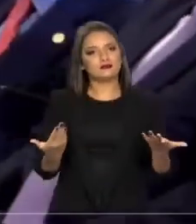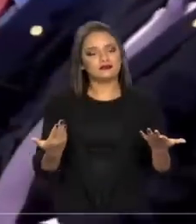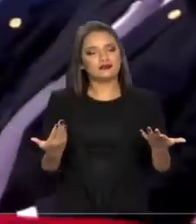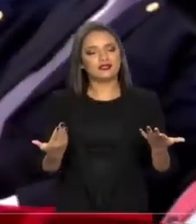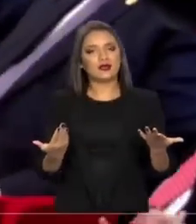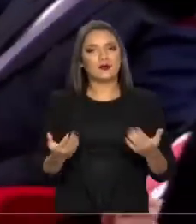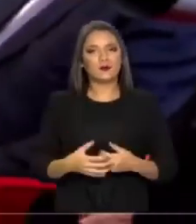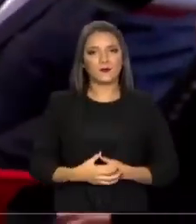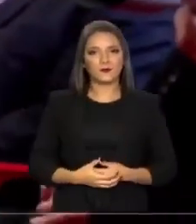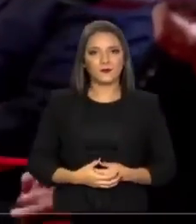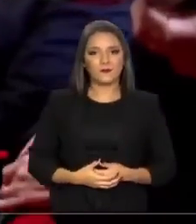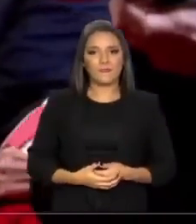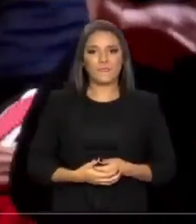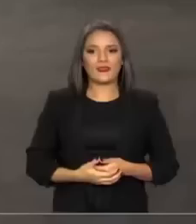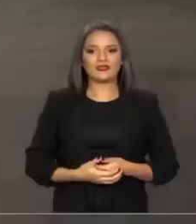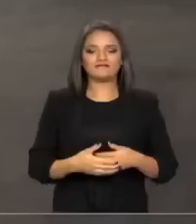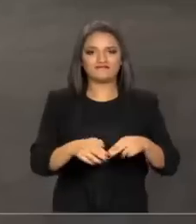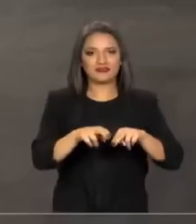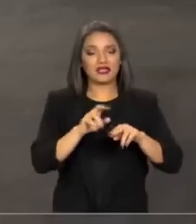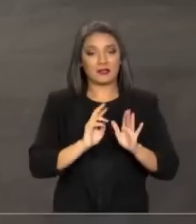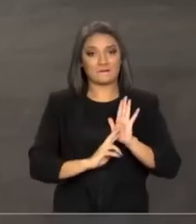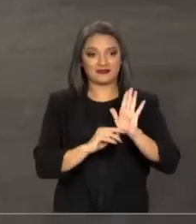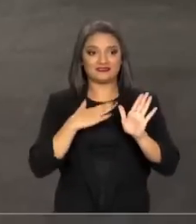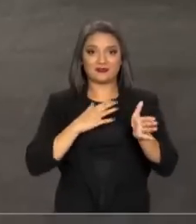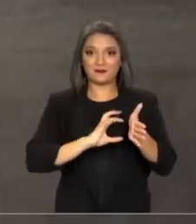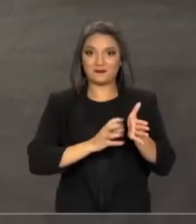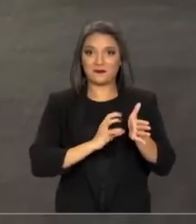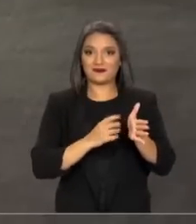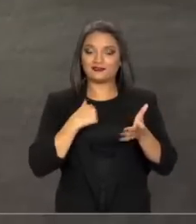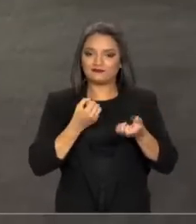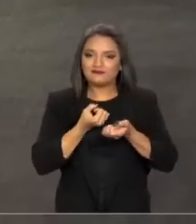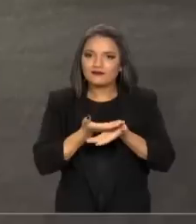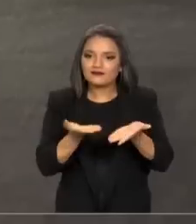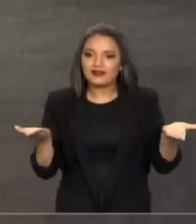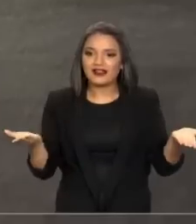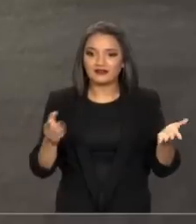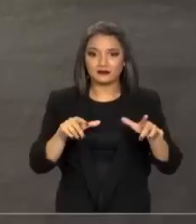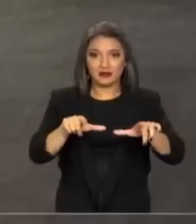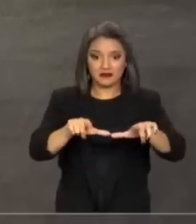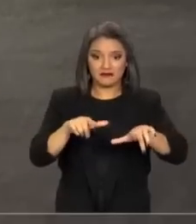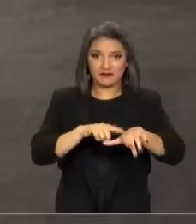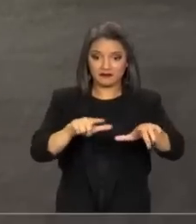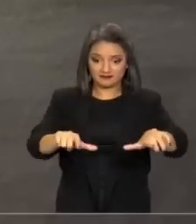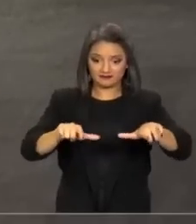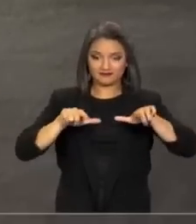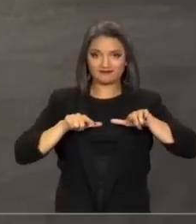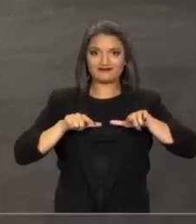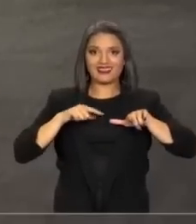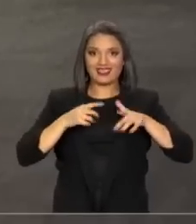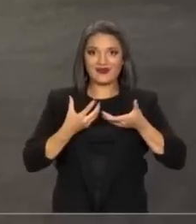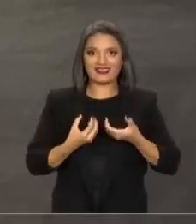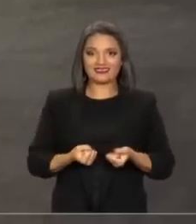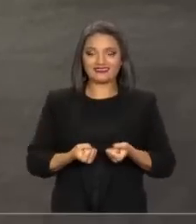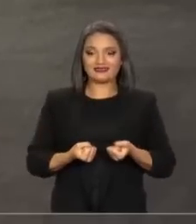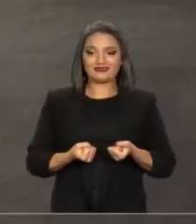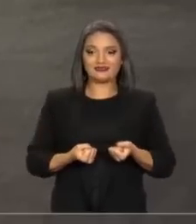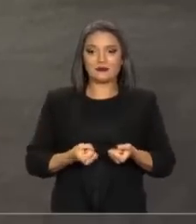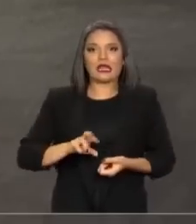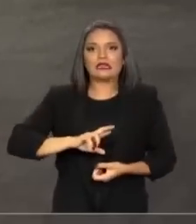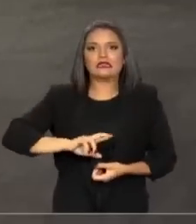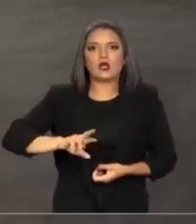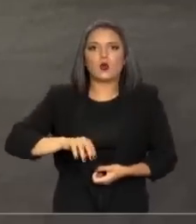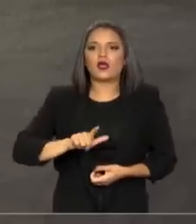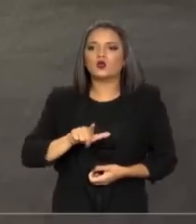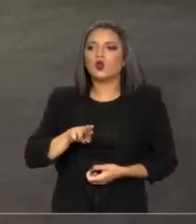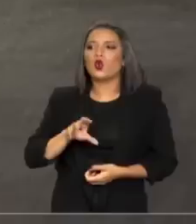partido eu quero que vocês saibam que esse diploma que eu recebi não diploma do